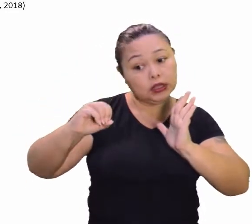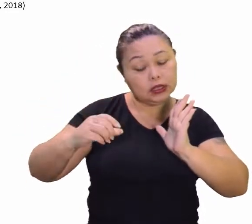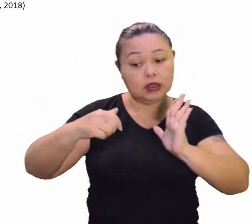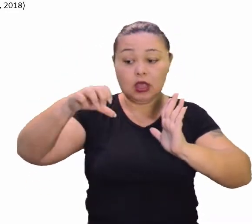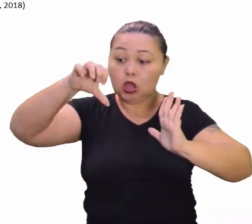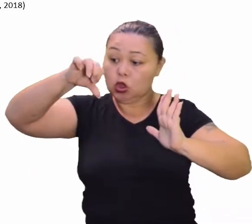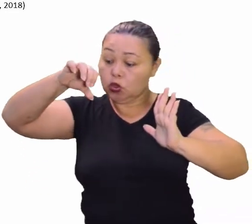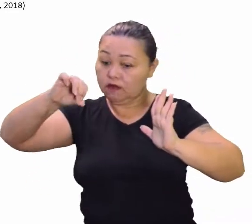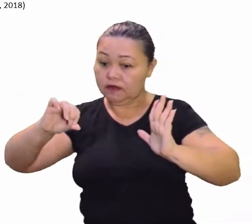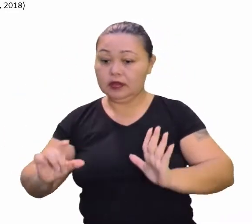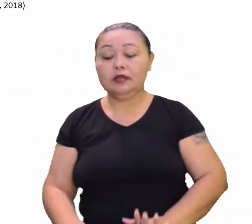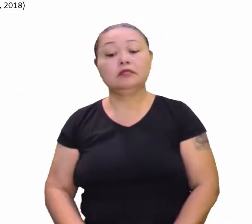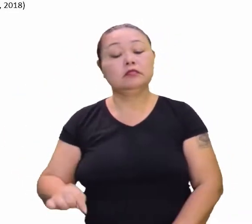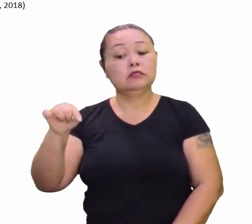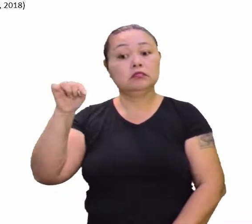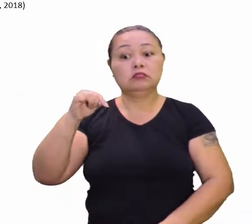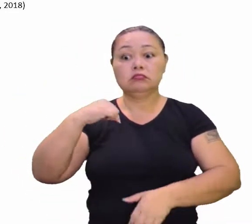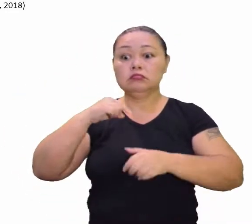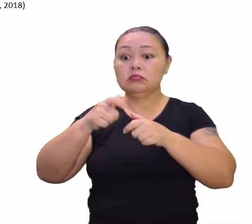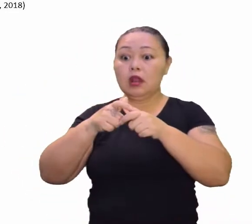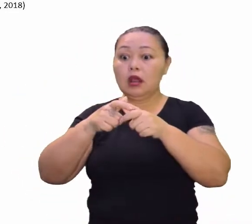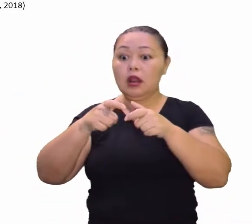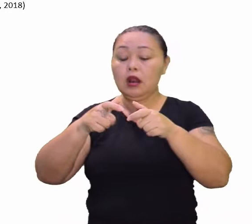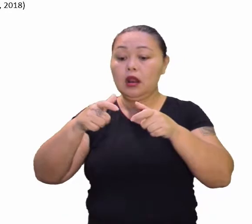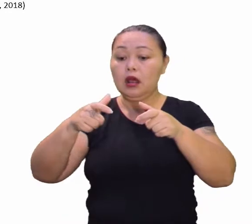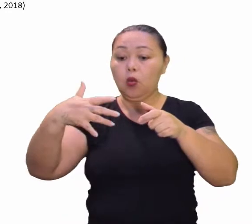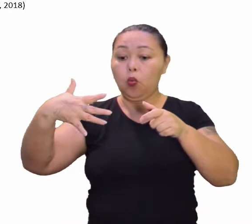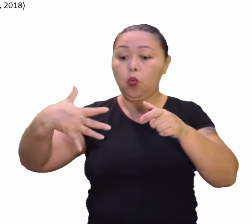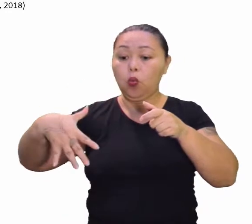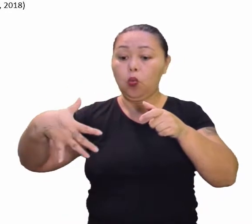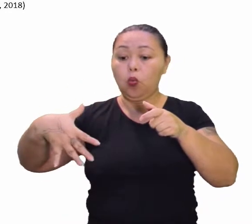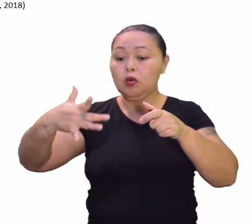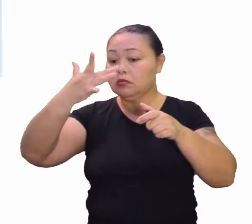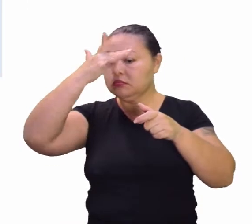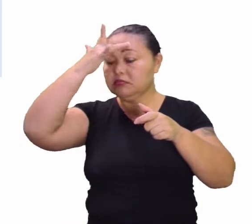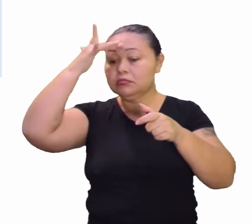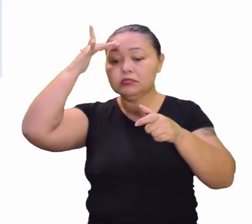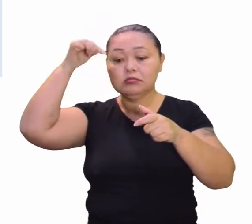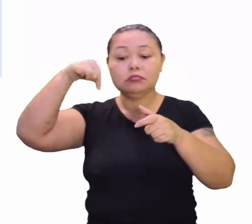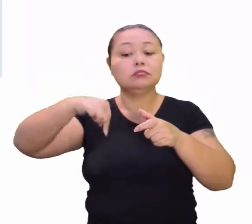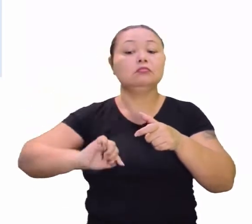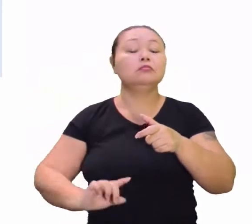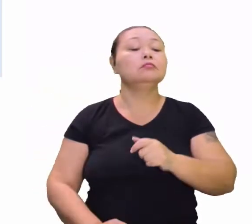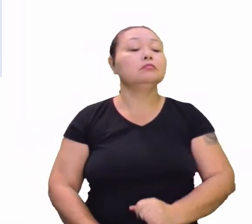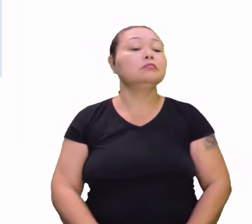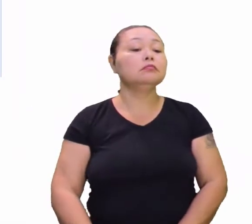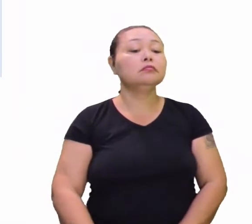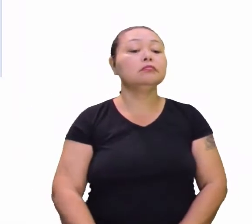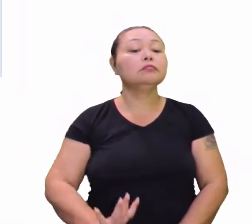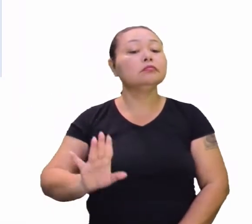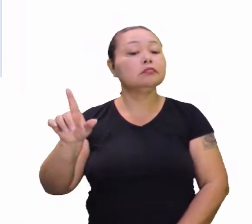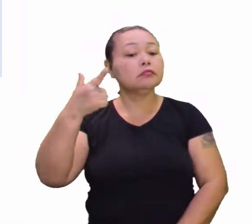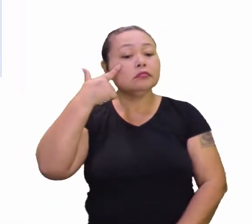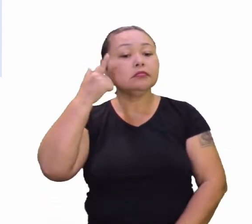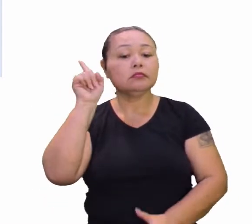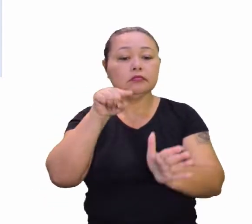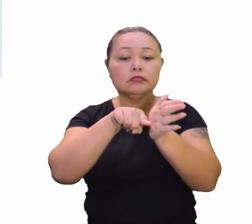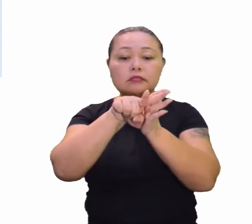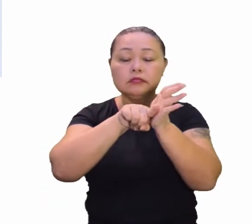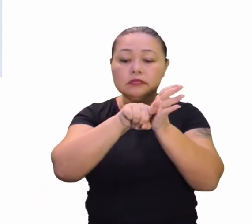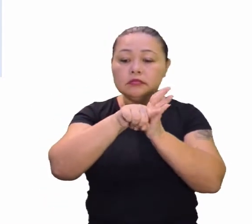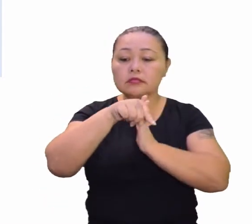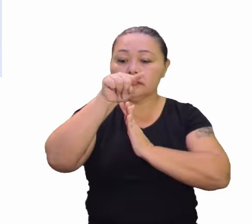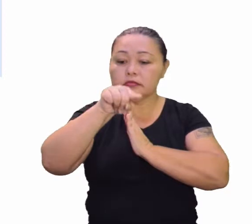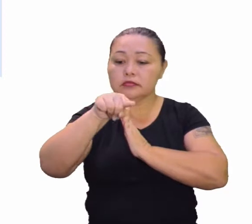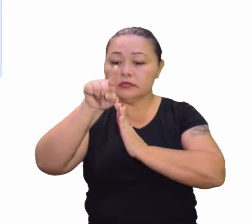estado de Rondônia. A grande evolução da população do nosso estado. Conforme dados